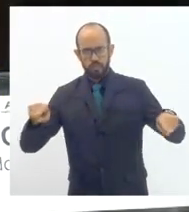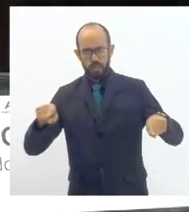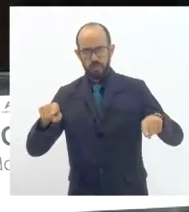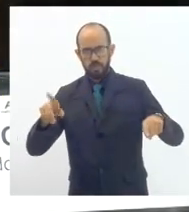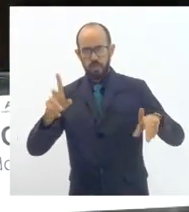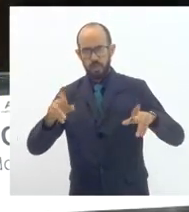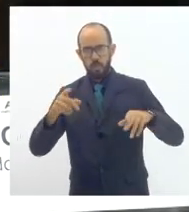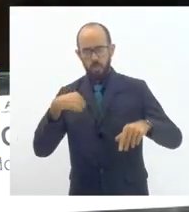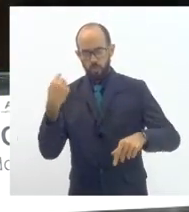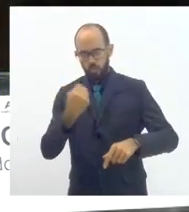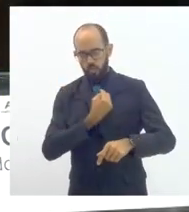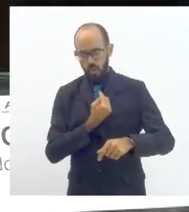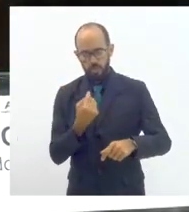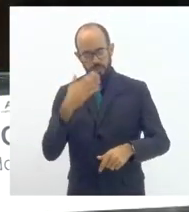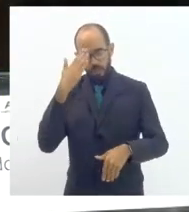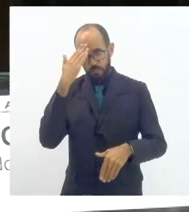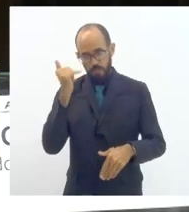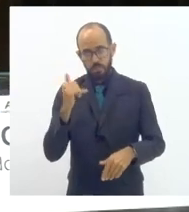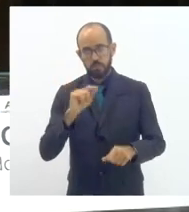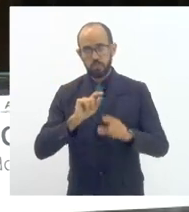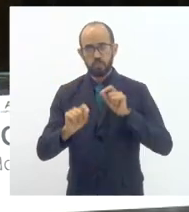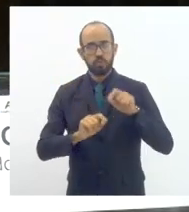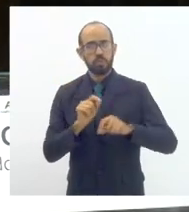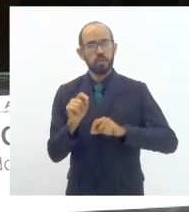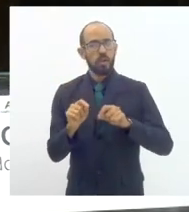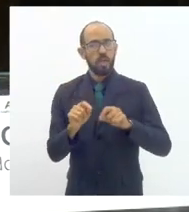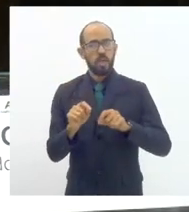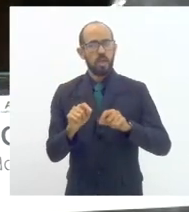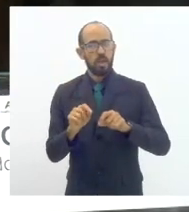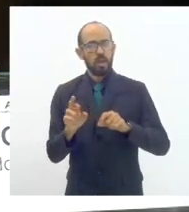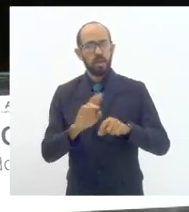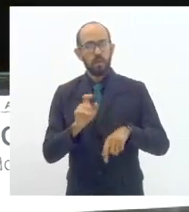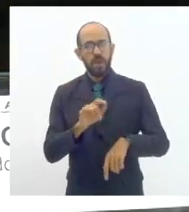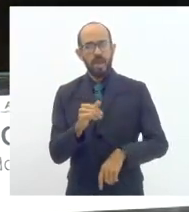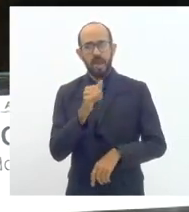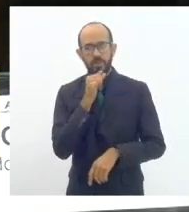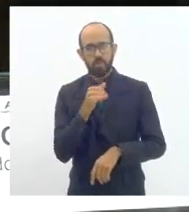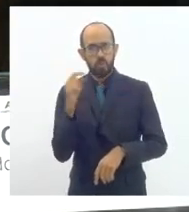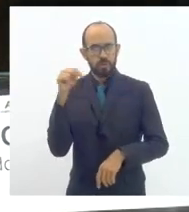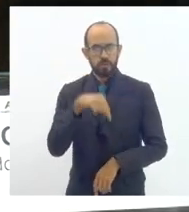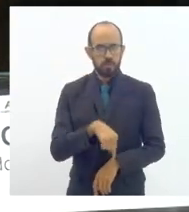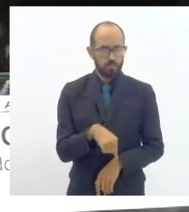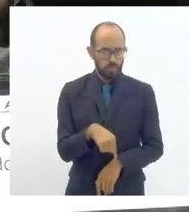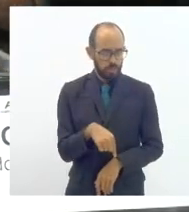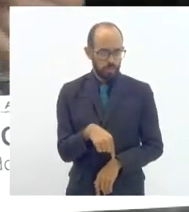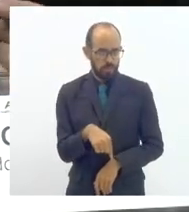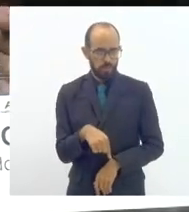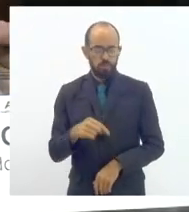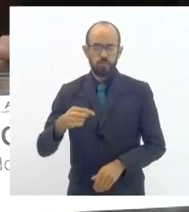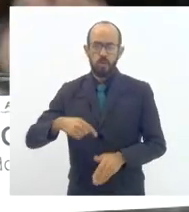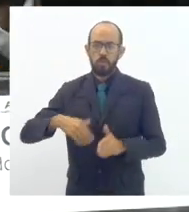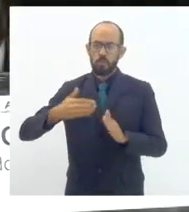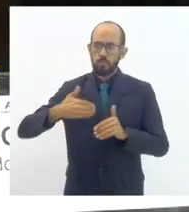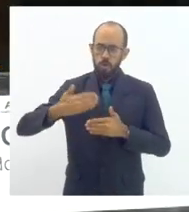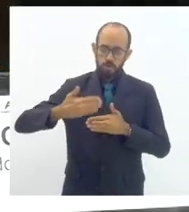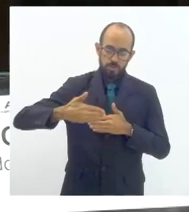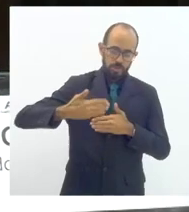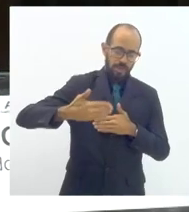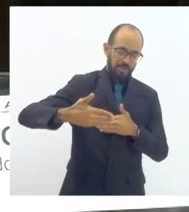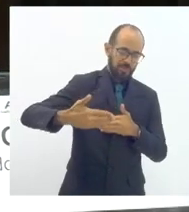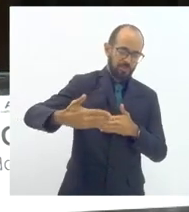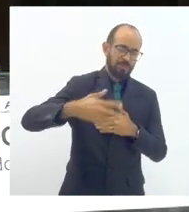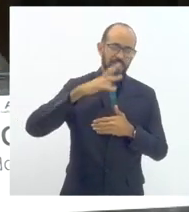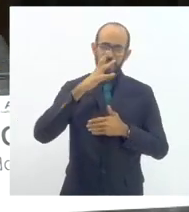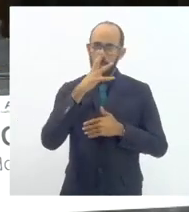quanto nós, sabemos que não estamos aqui por acaso. Foi um processo longo. Muita gente